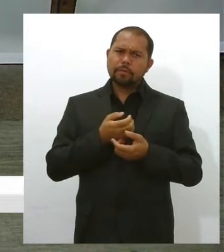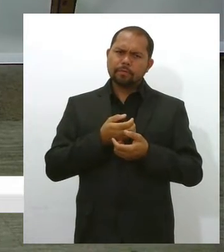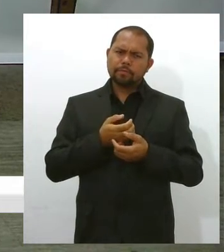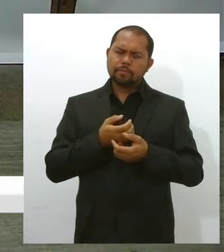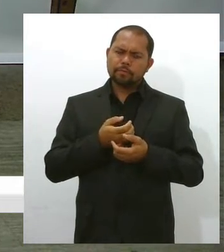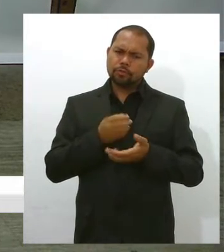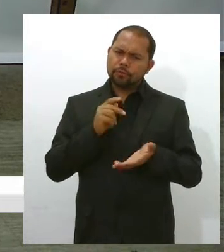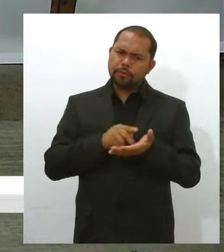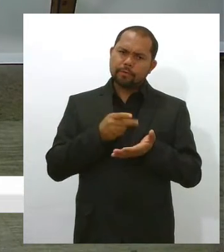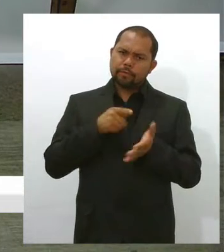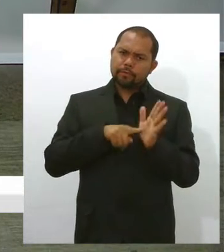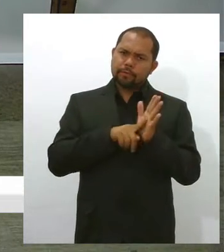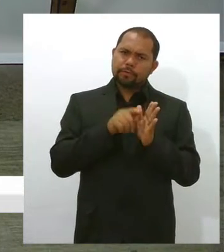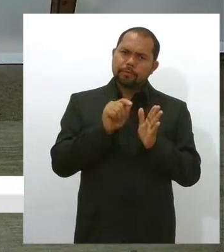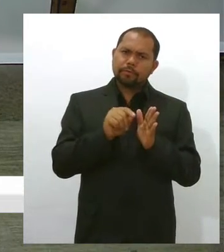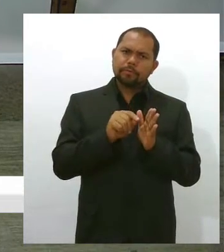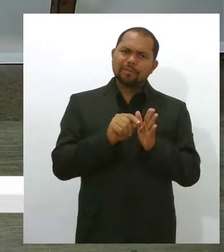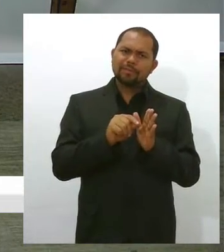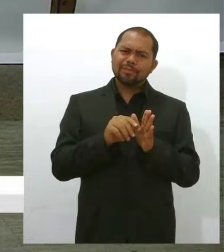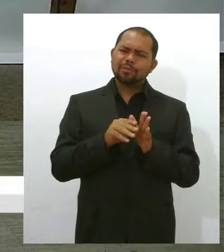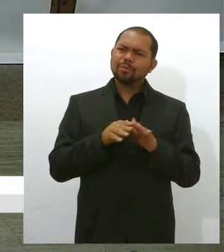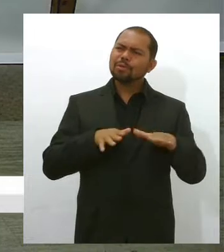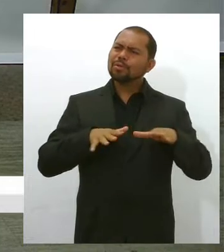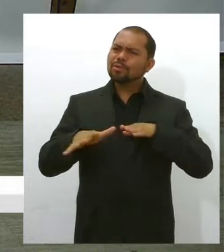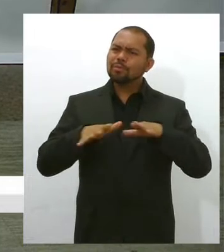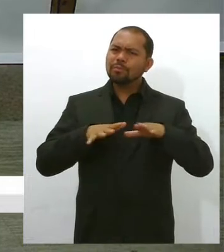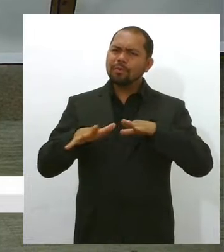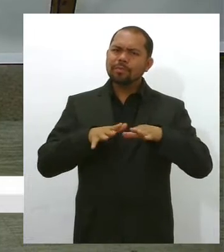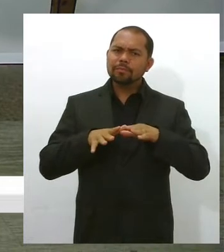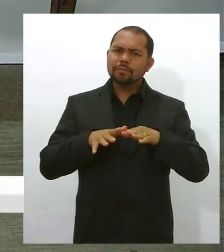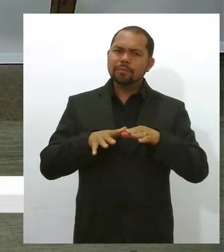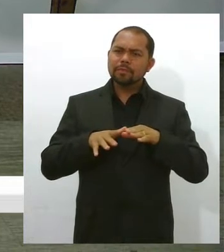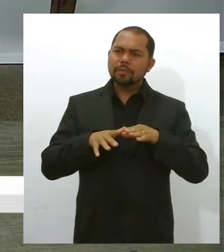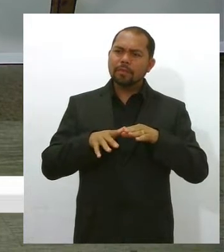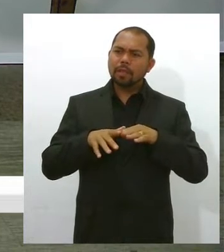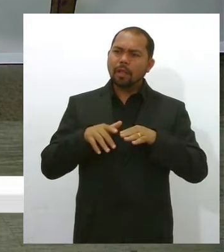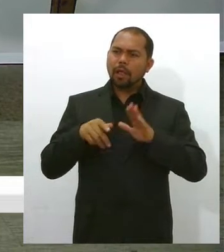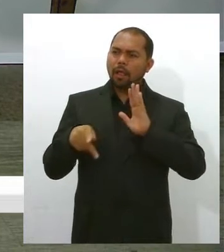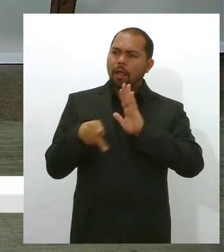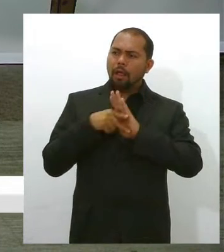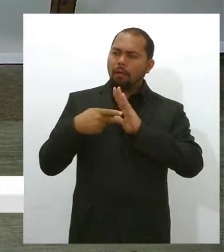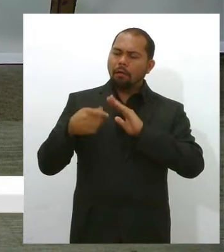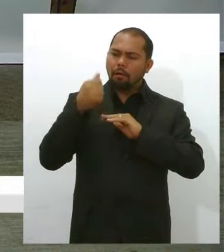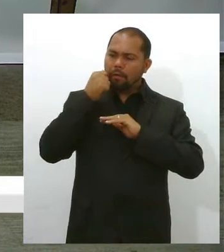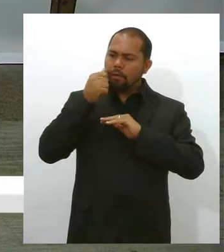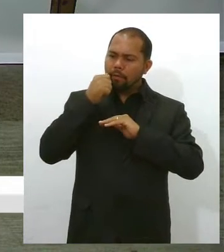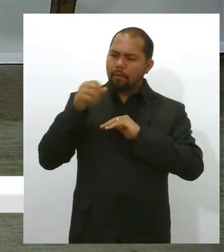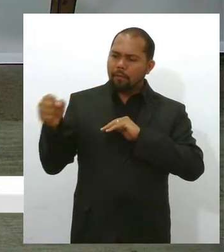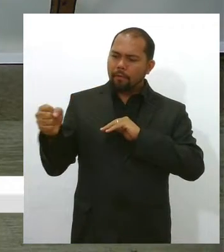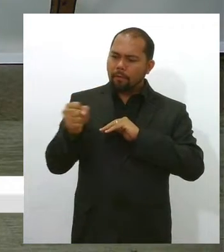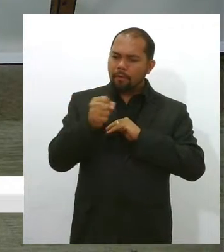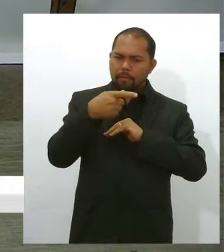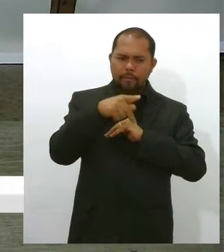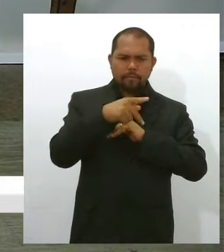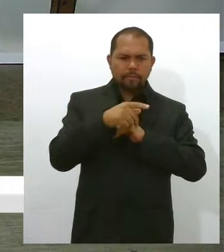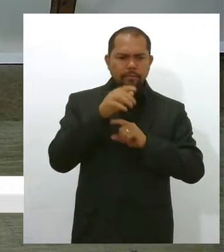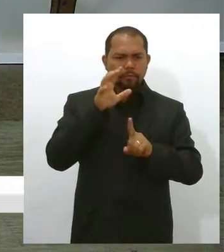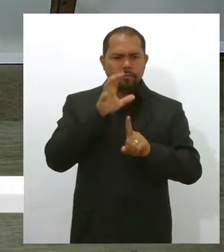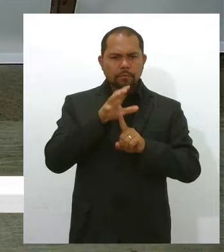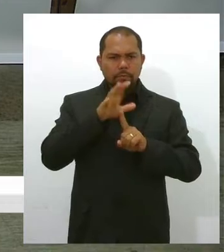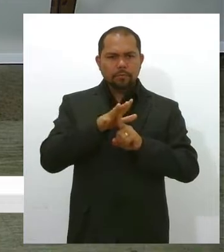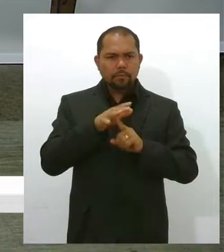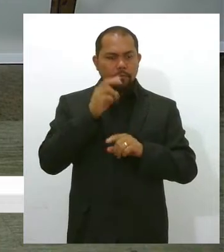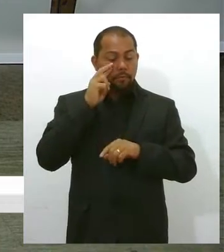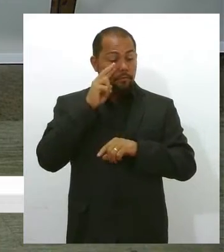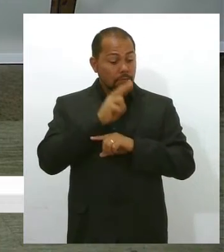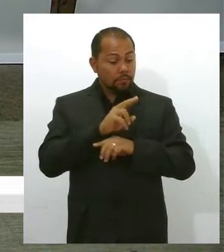o que é que o movimento feminista trouxe para vocês em termos desse olhar do cuidado, né? Eu imagino